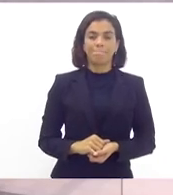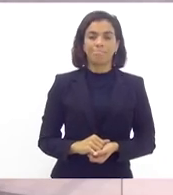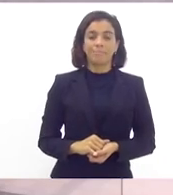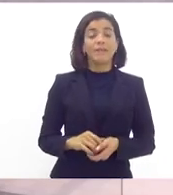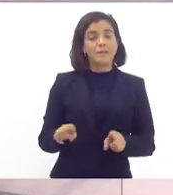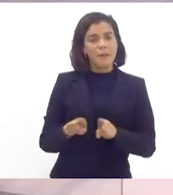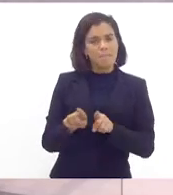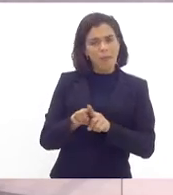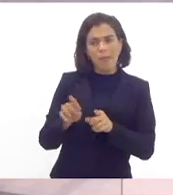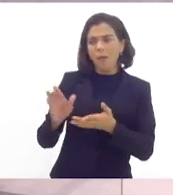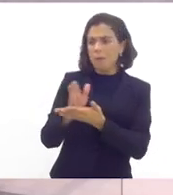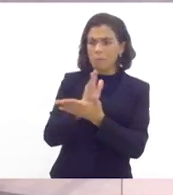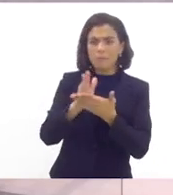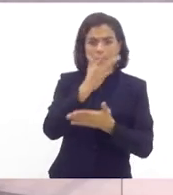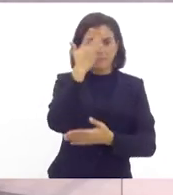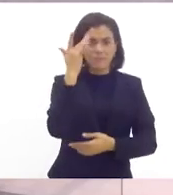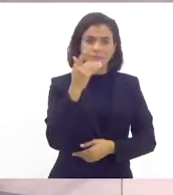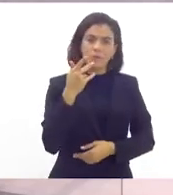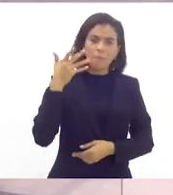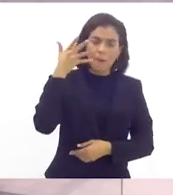foi dito também,